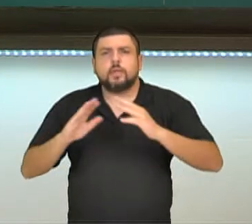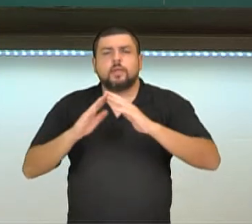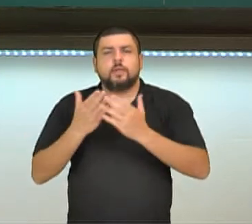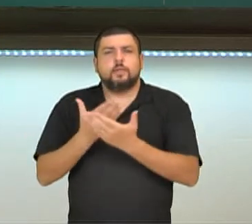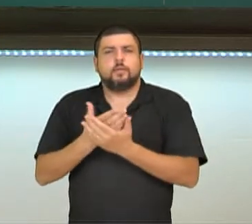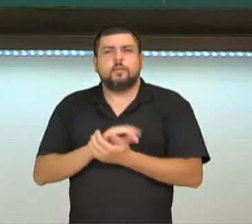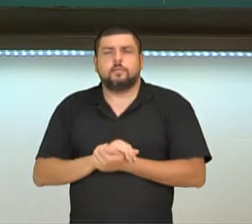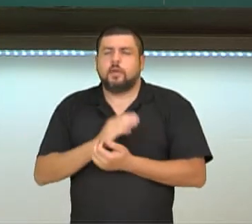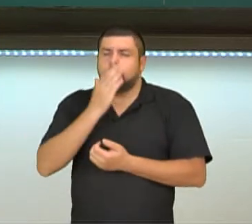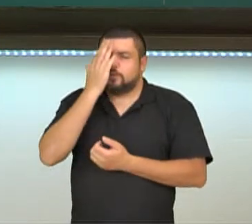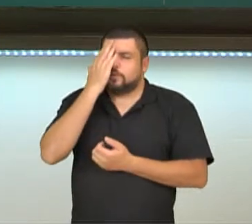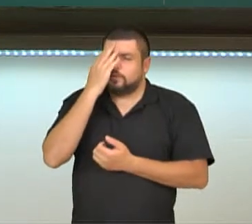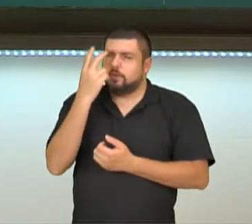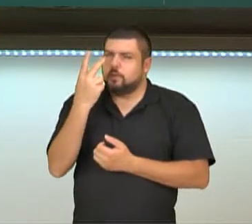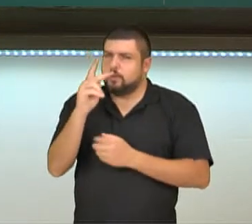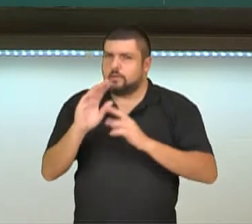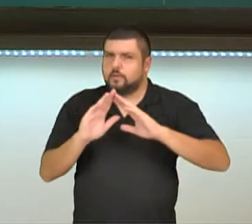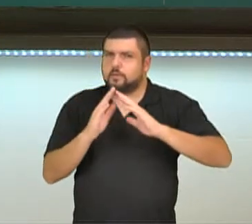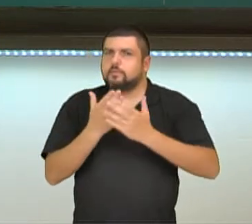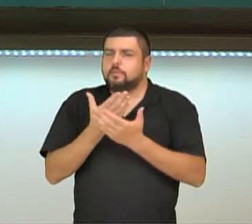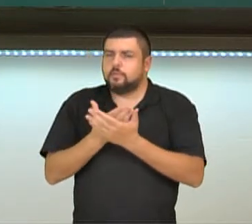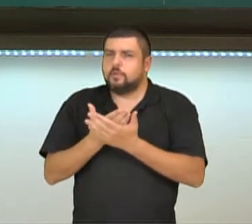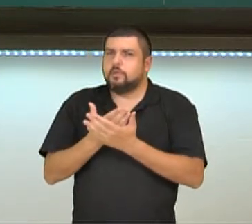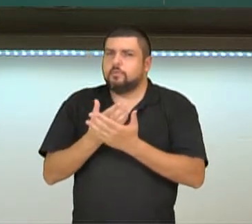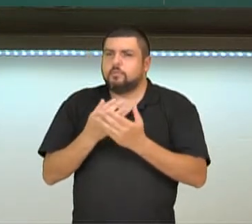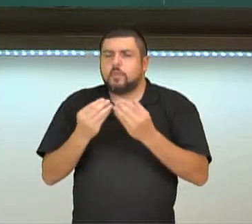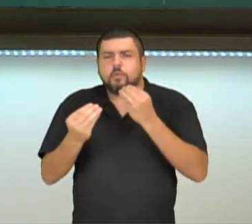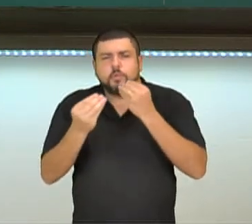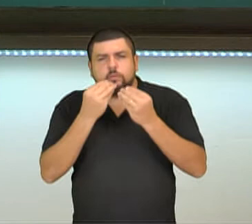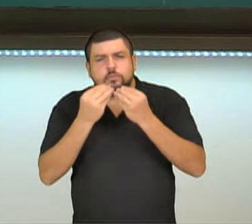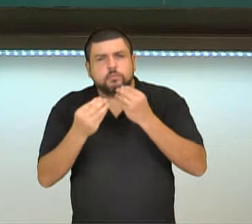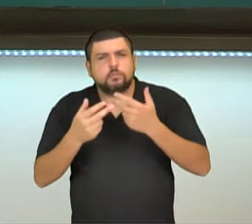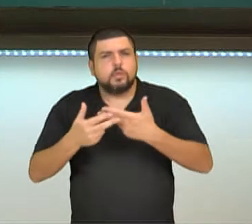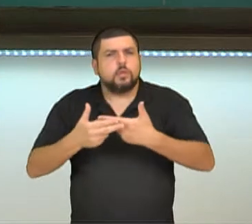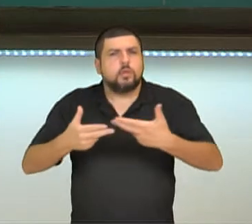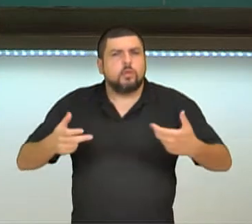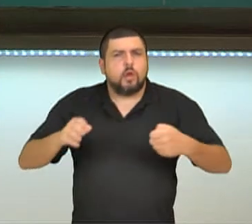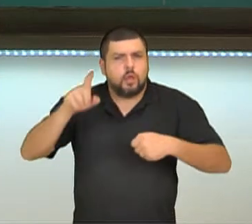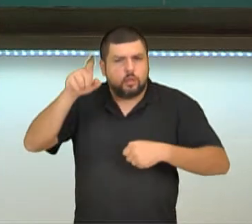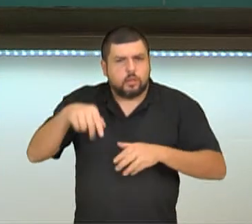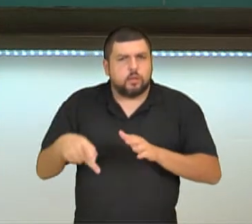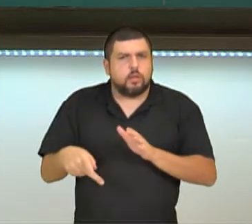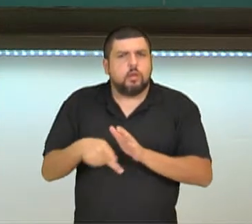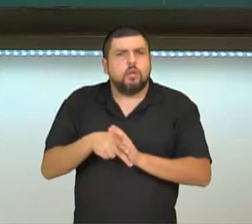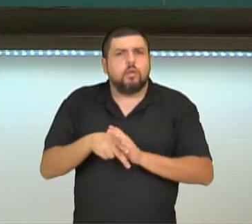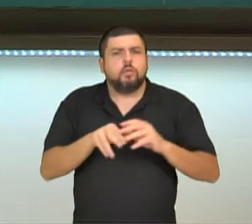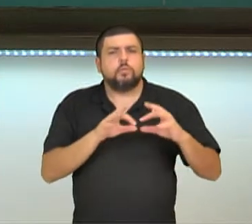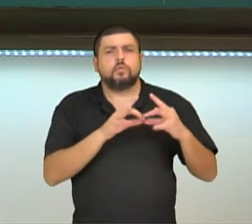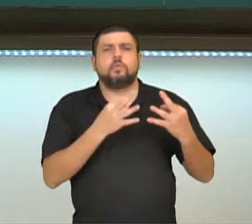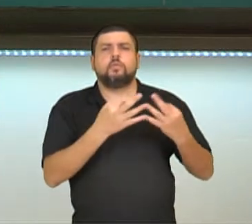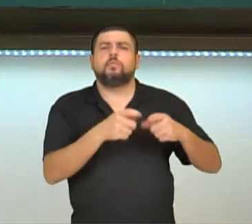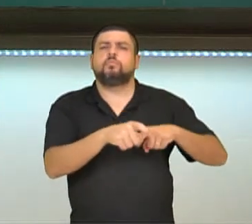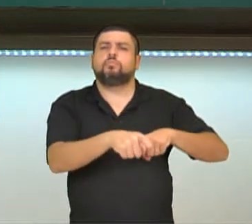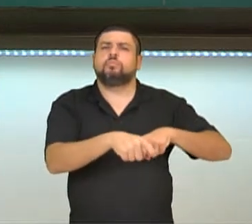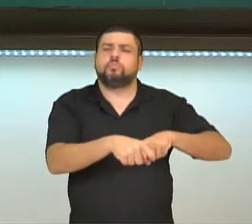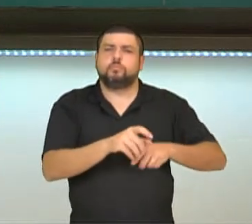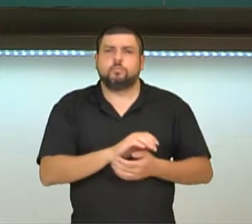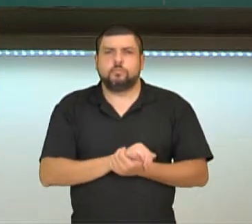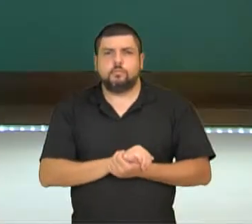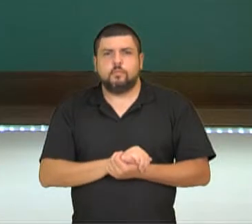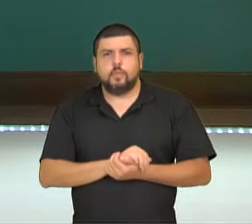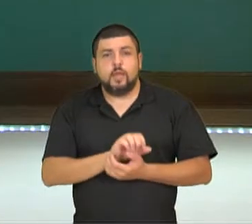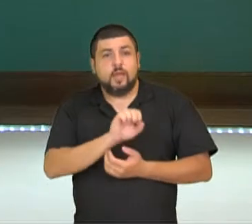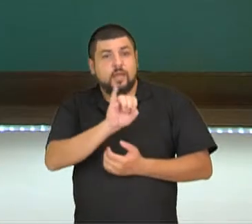que os produtos que você consome, esses perecíveis, eles são da agricultura familiar. E se a agricultura